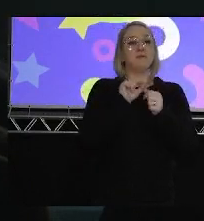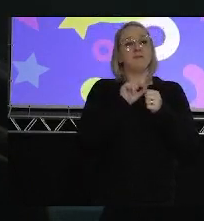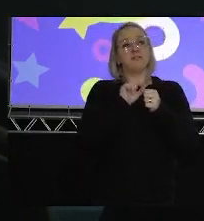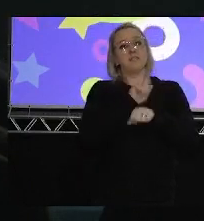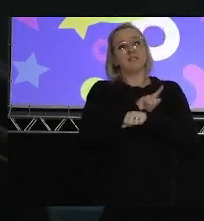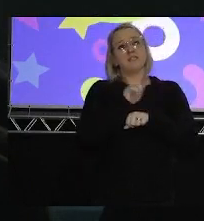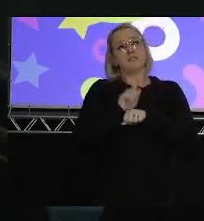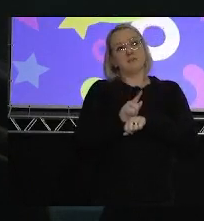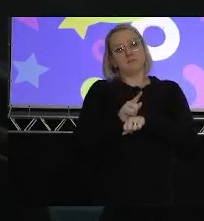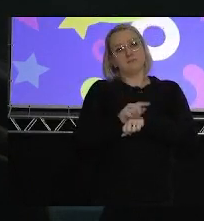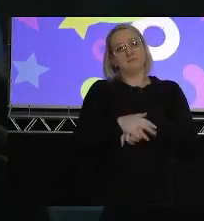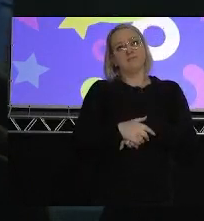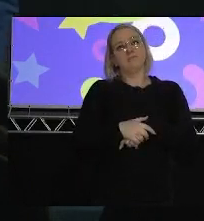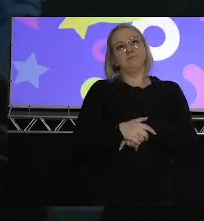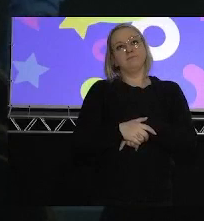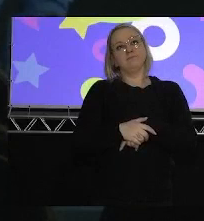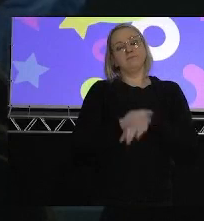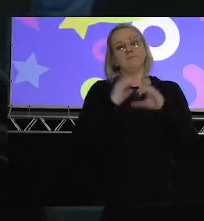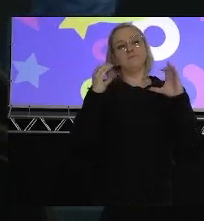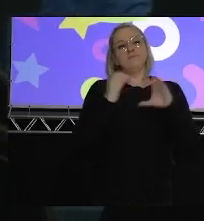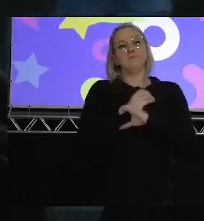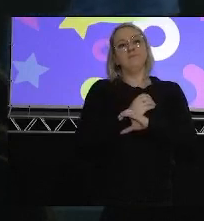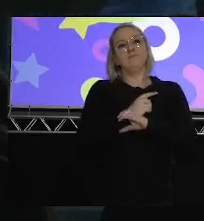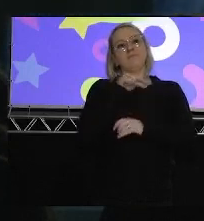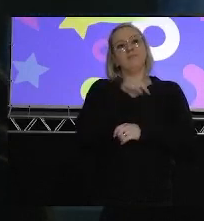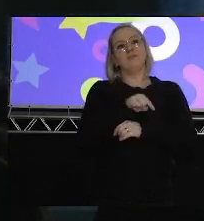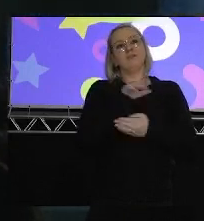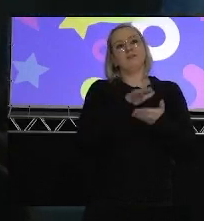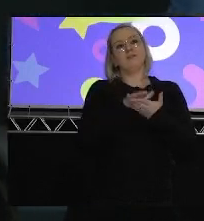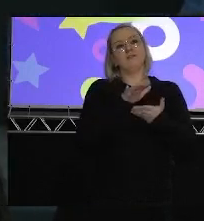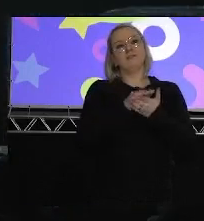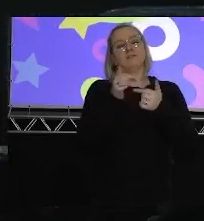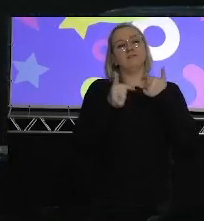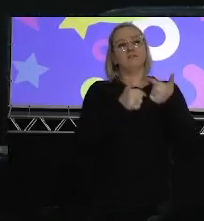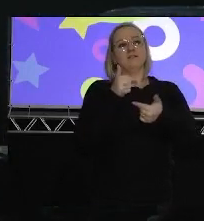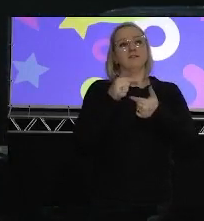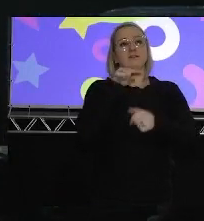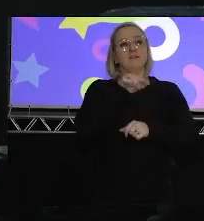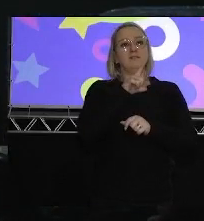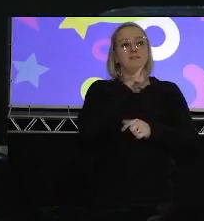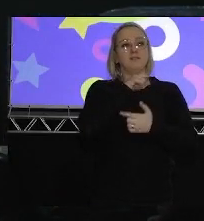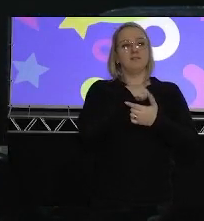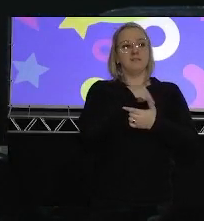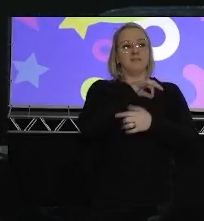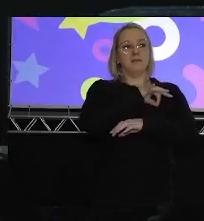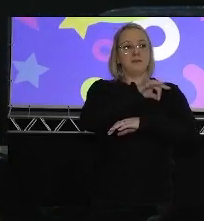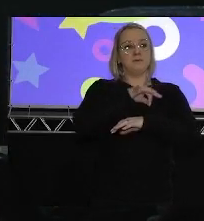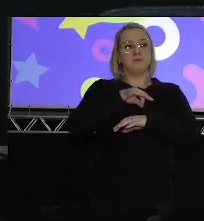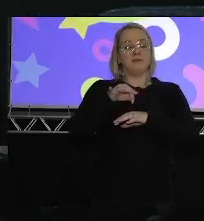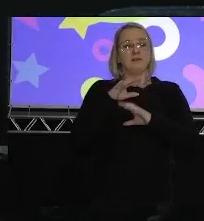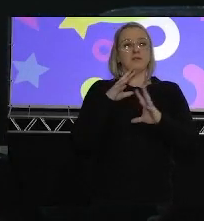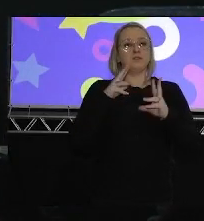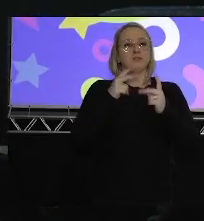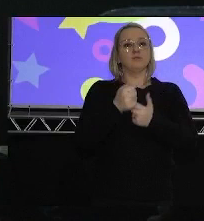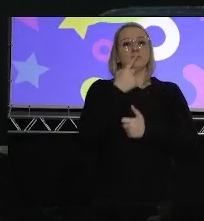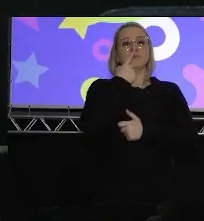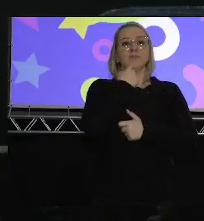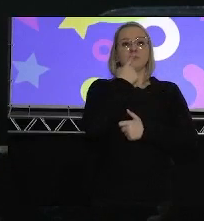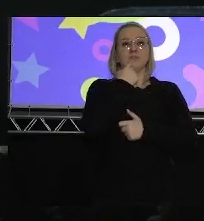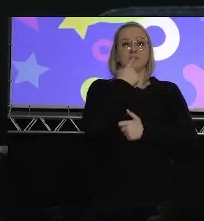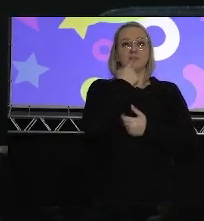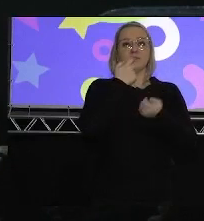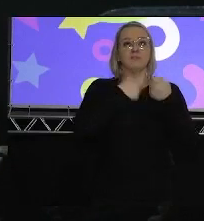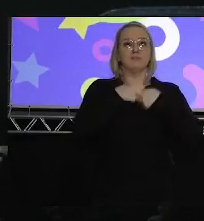gestão plena desse fluxo. E aí você tem nesse mapa, gente, tudo que está em vermelho é coisa